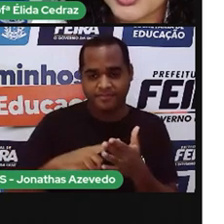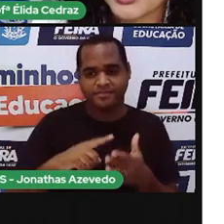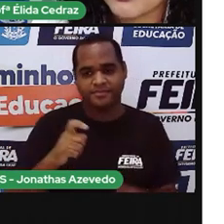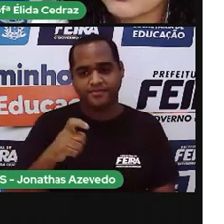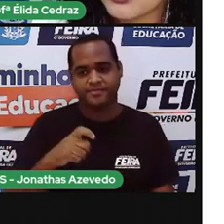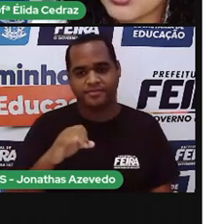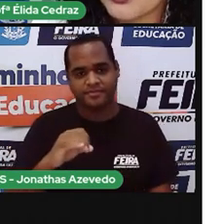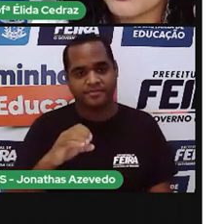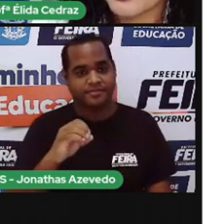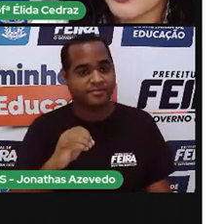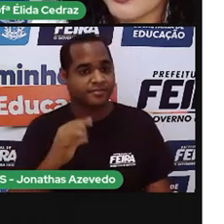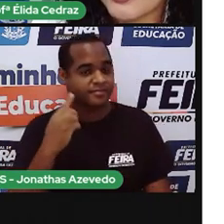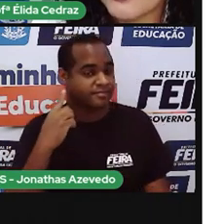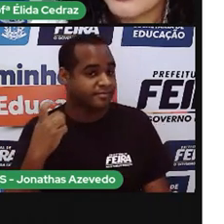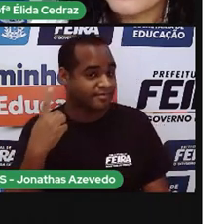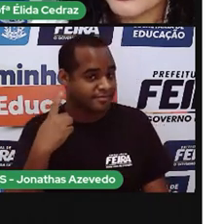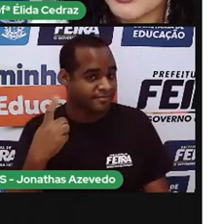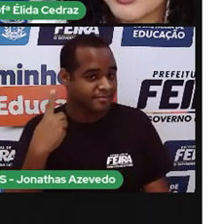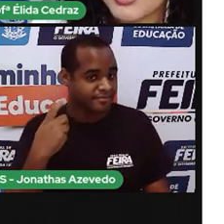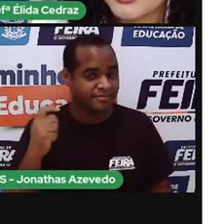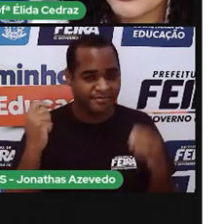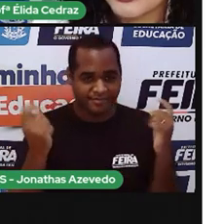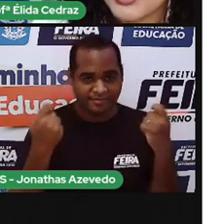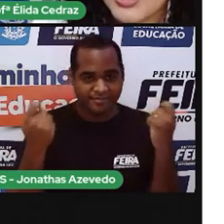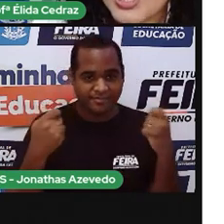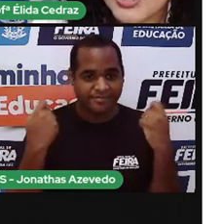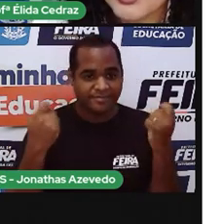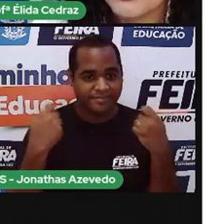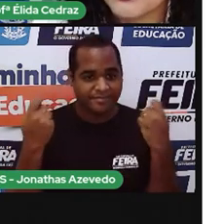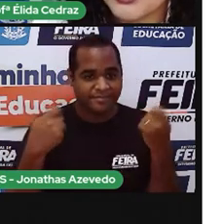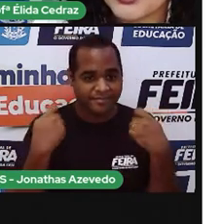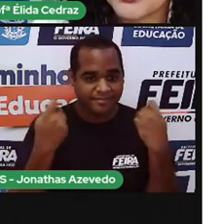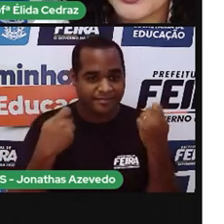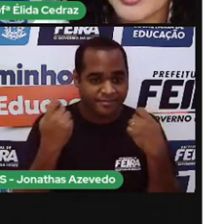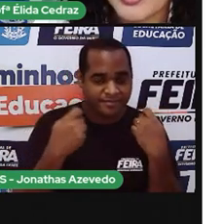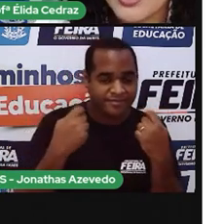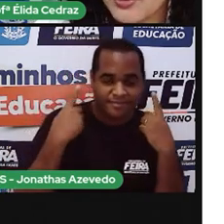Chico aí o Palio eficiente